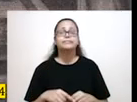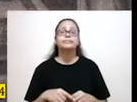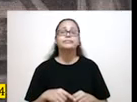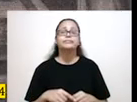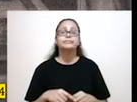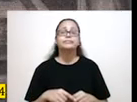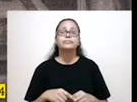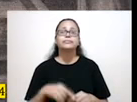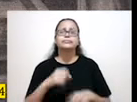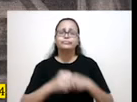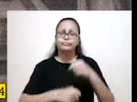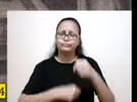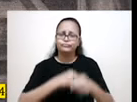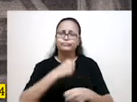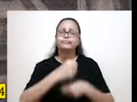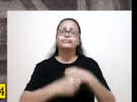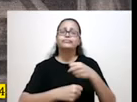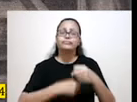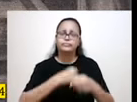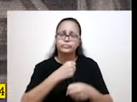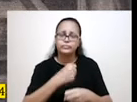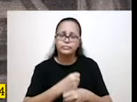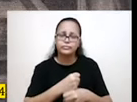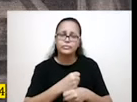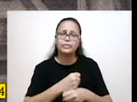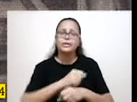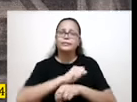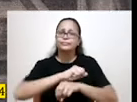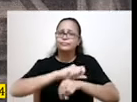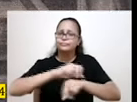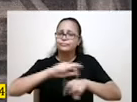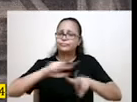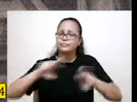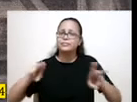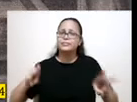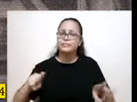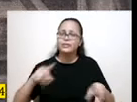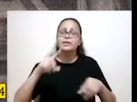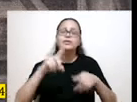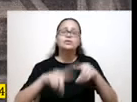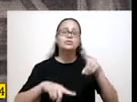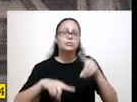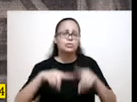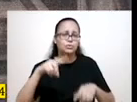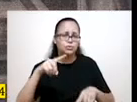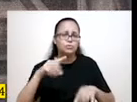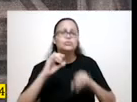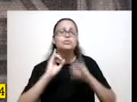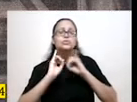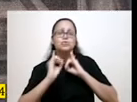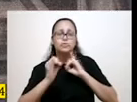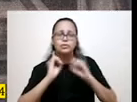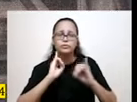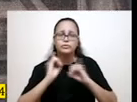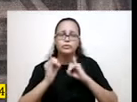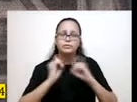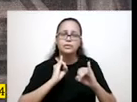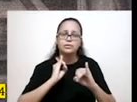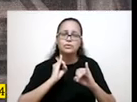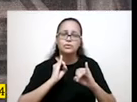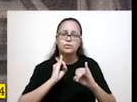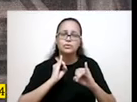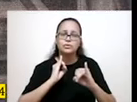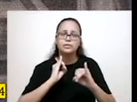a imprensa foi possibilitando o aumento e a variedade de produtos de informações, e a